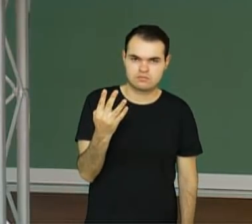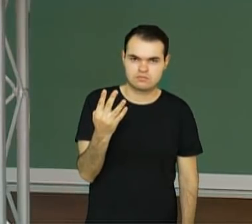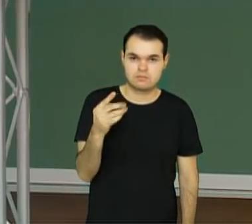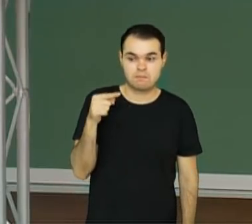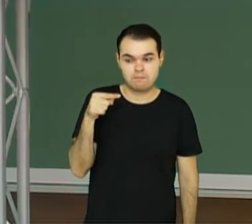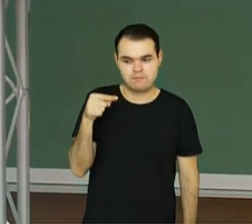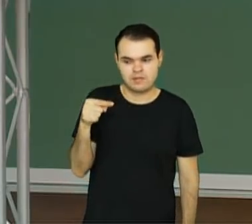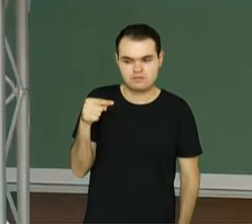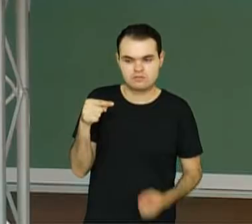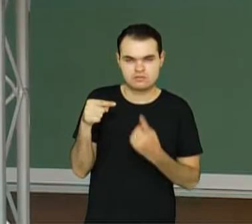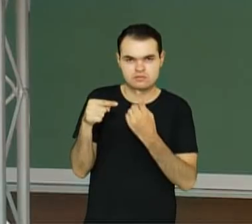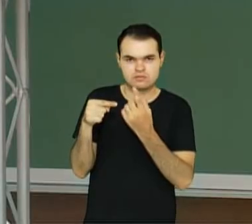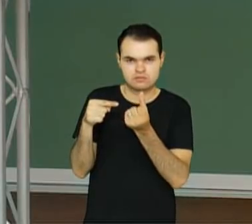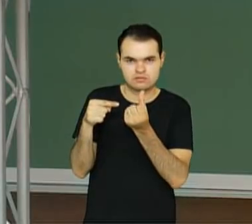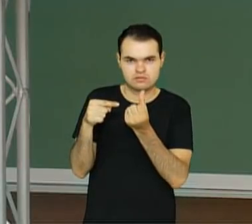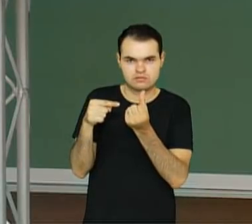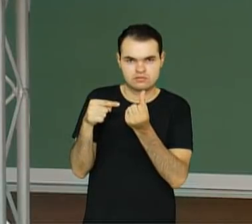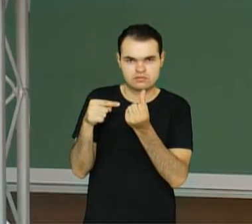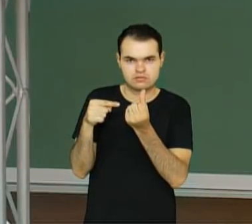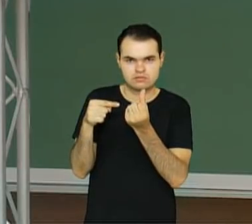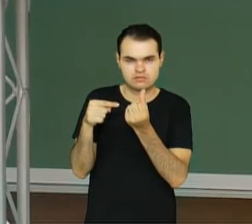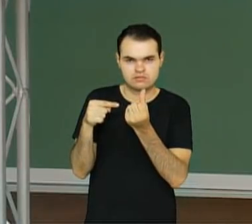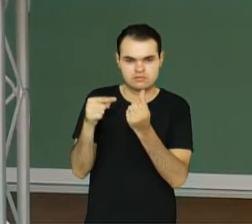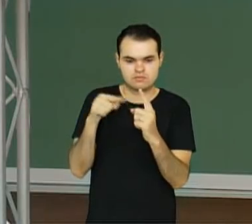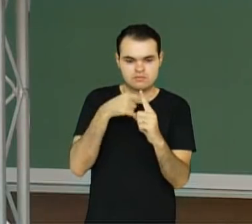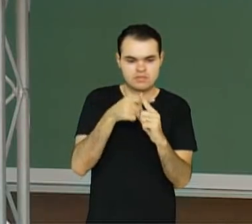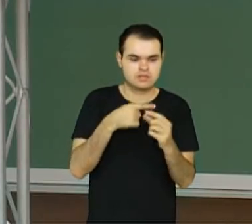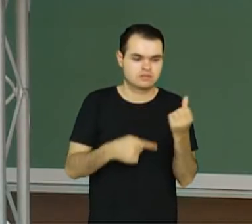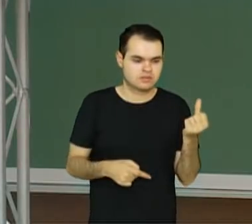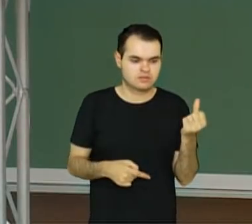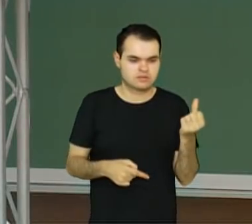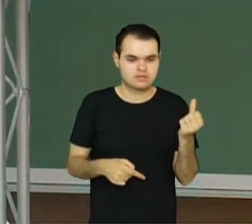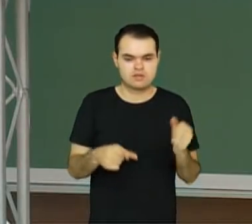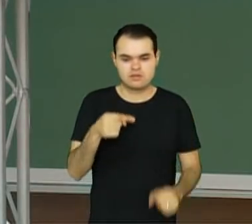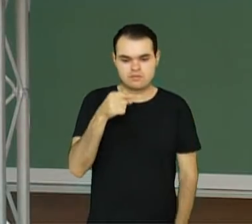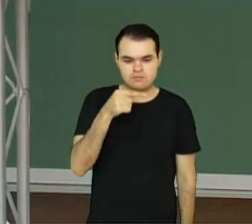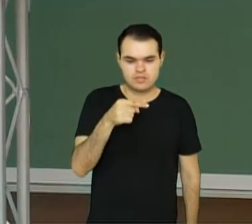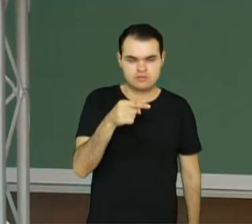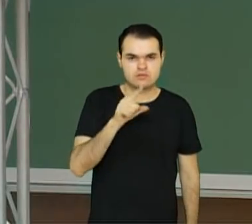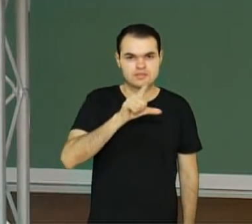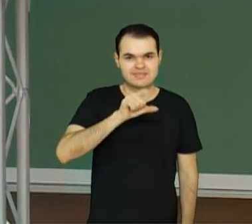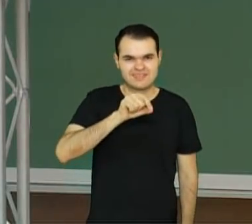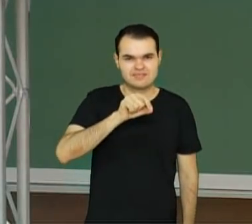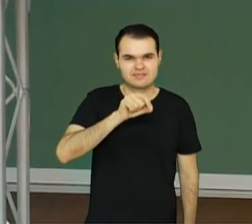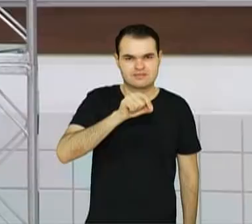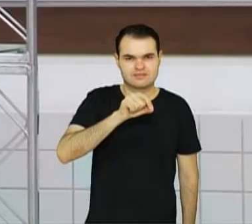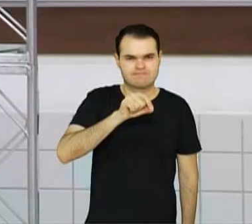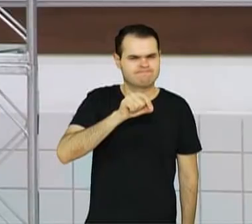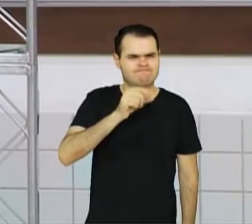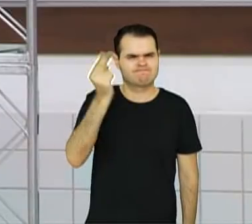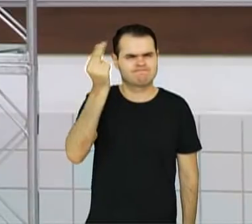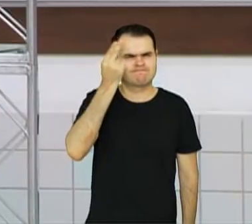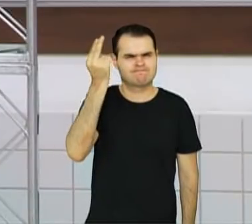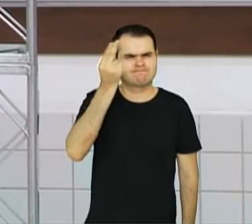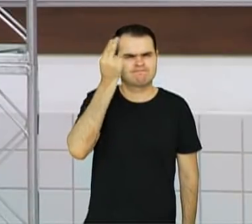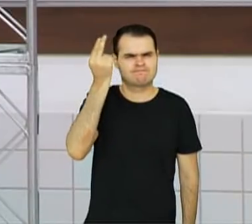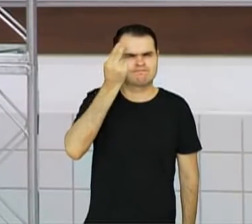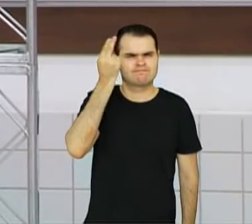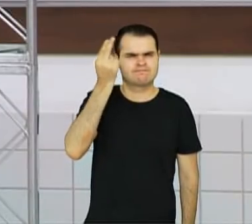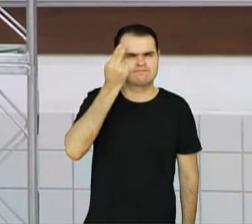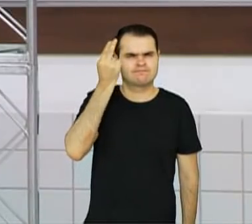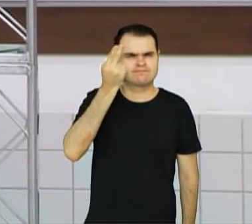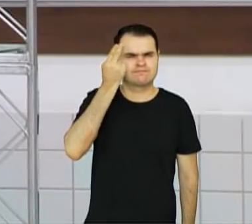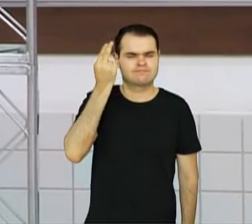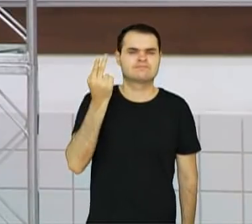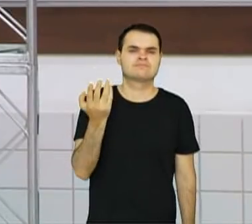menos 16, e menos 16 dá mais 6, dá menos 10. Ou seja, não dá o